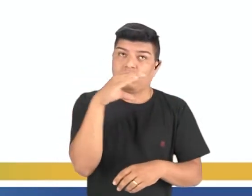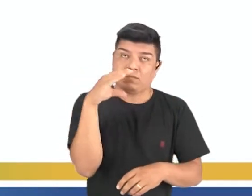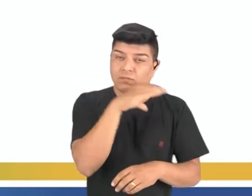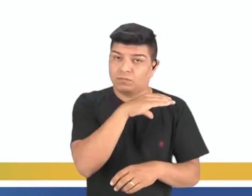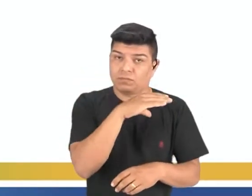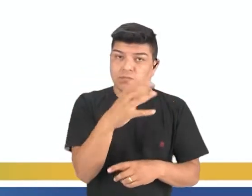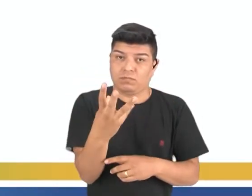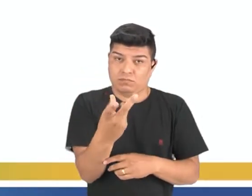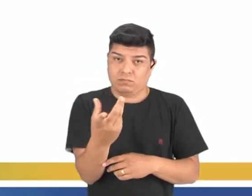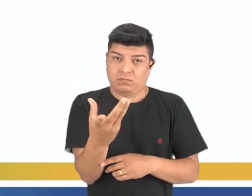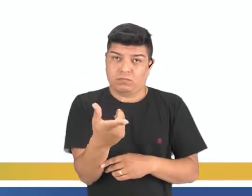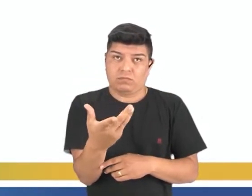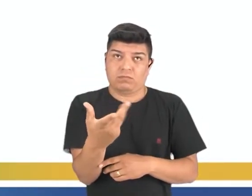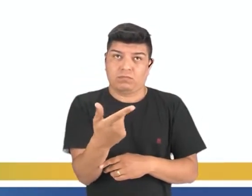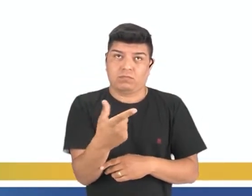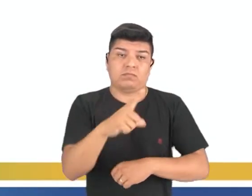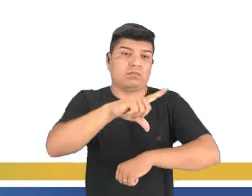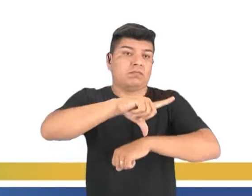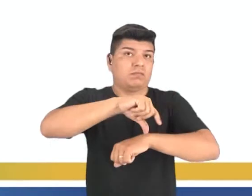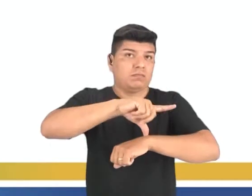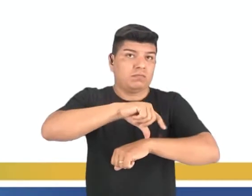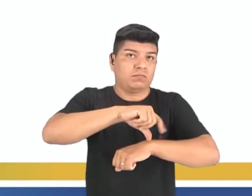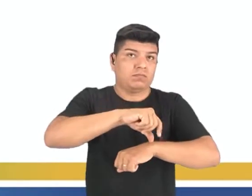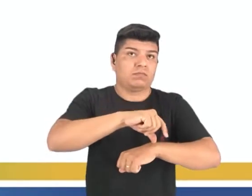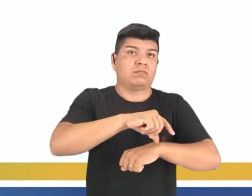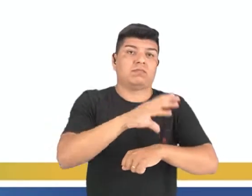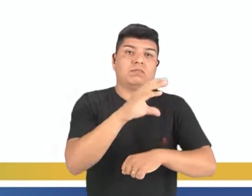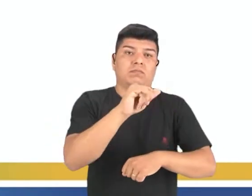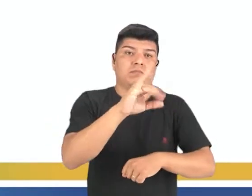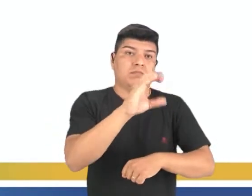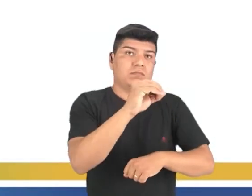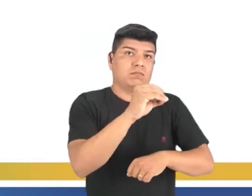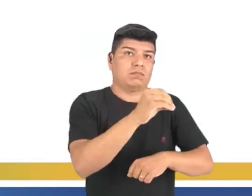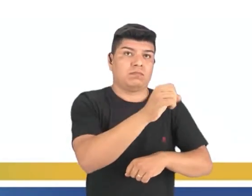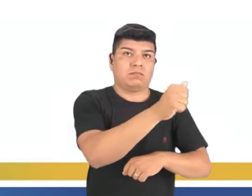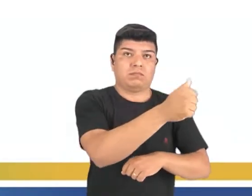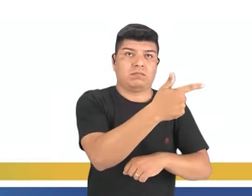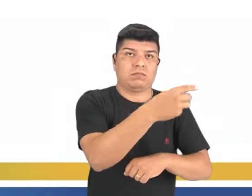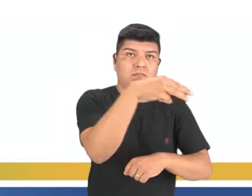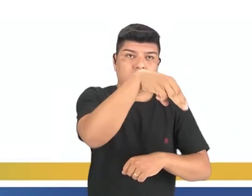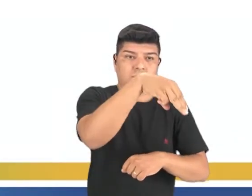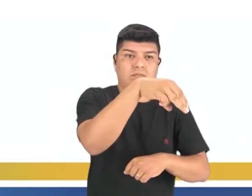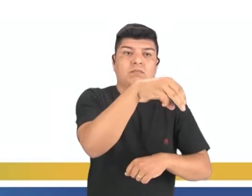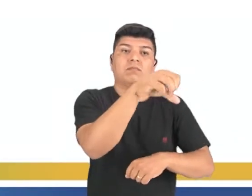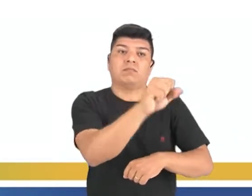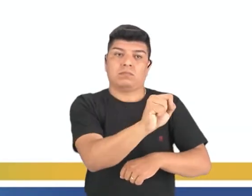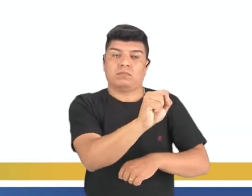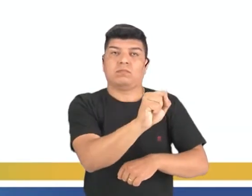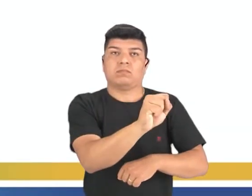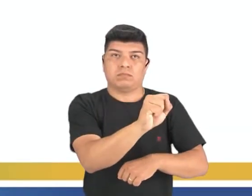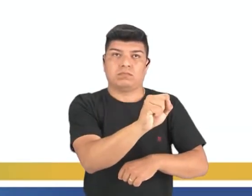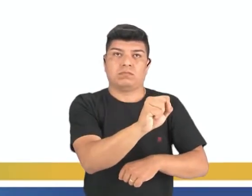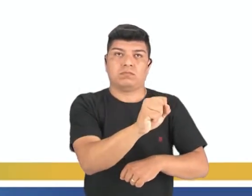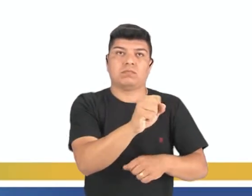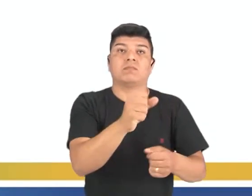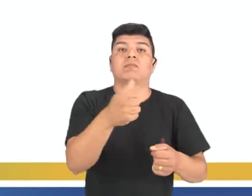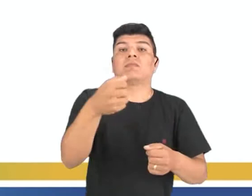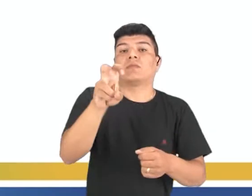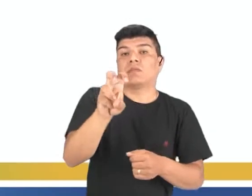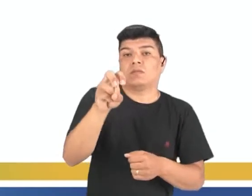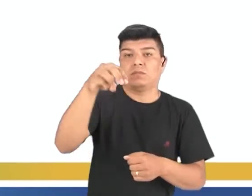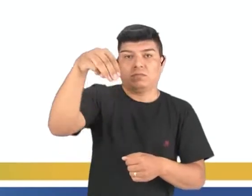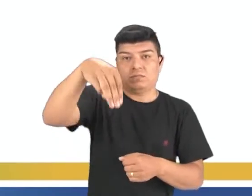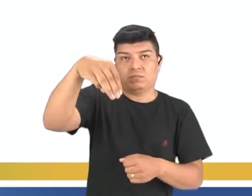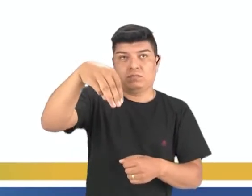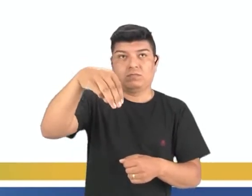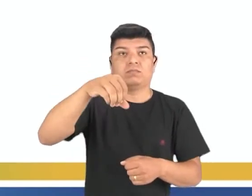Então, a nossa velocidade aí do Caio de 12 metros por segundo, ele viu que gastava 5 minutos. Aí, ele quer saber que se ele for